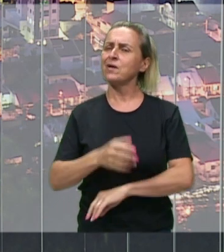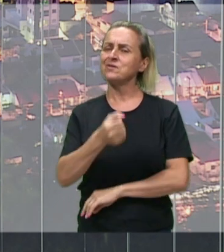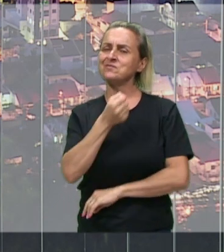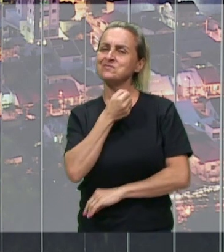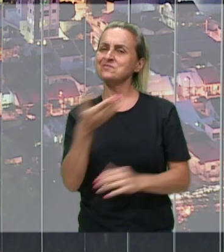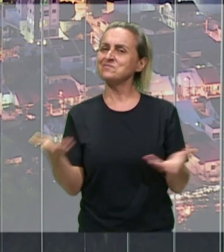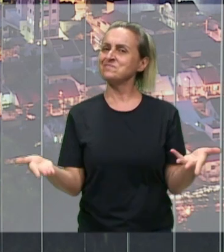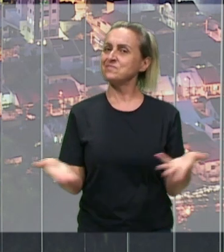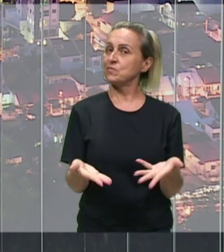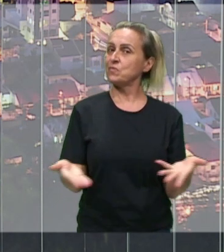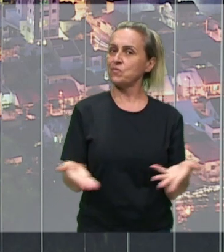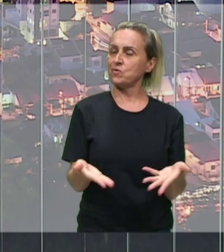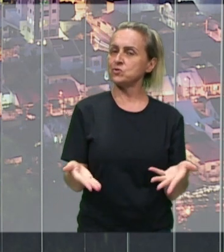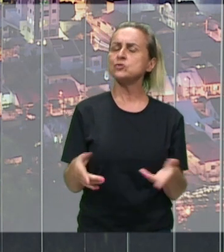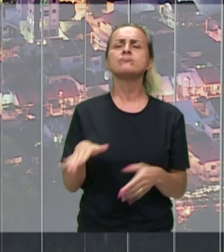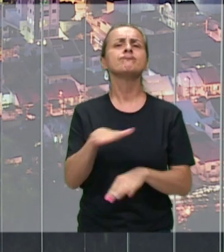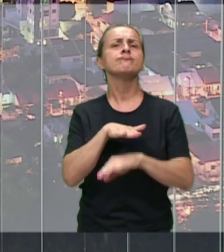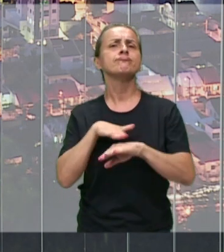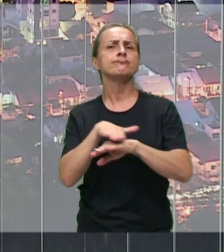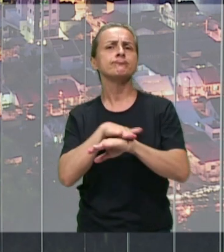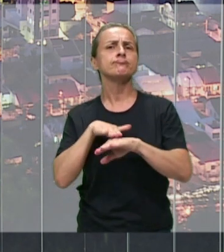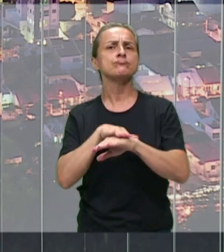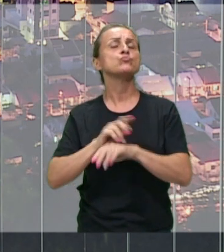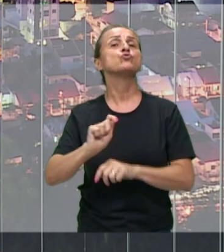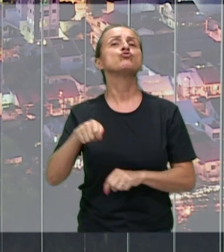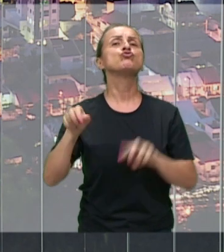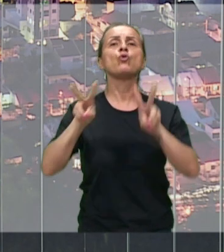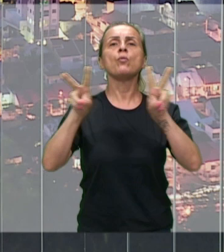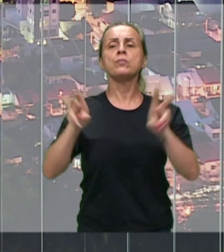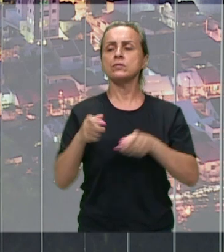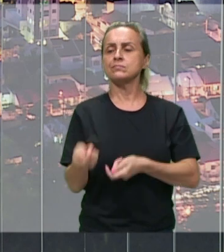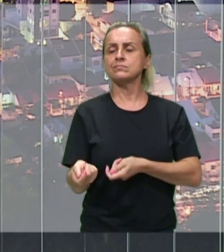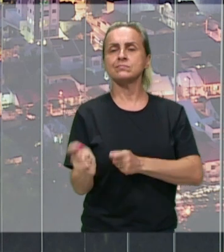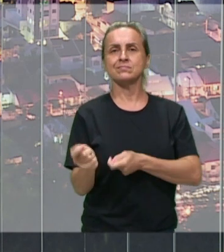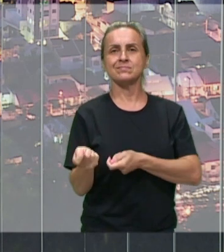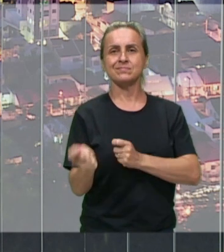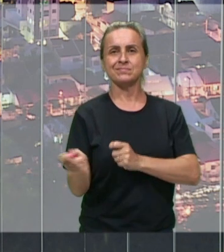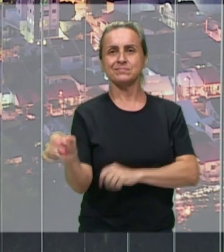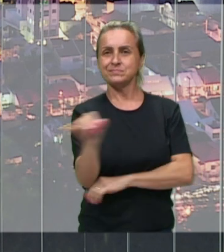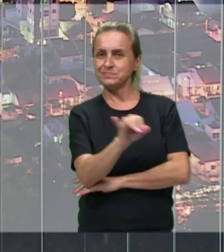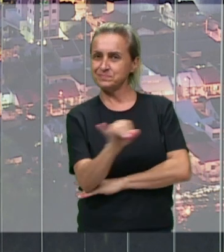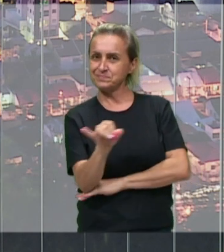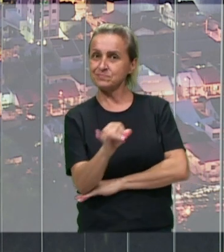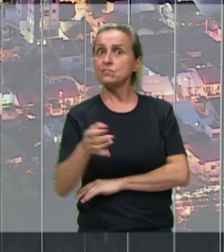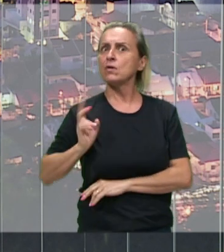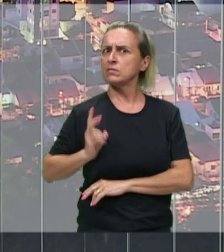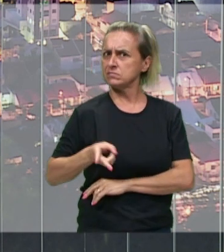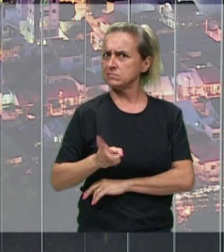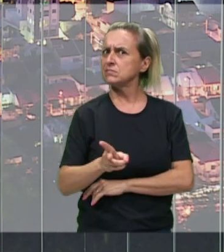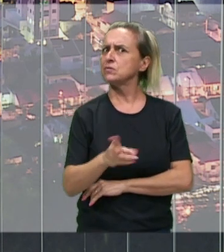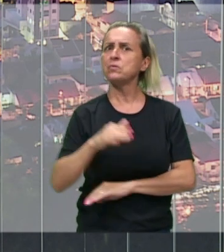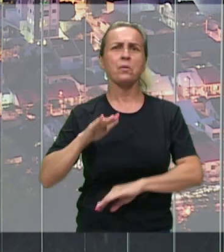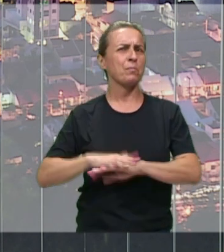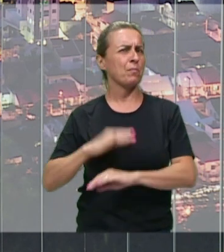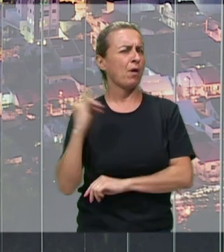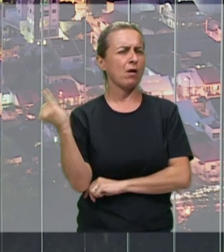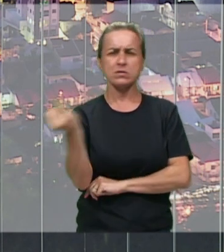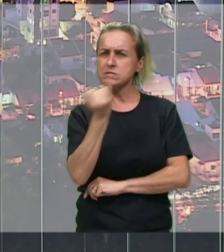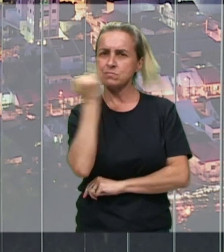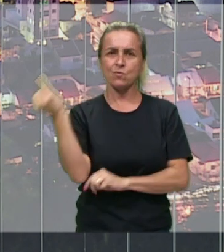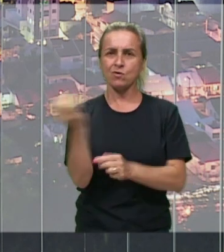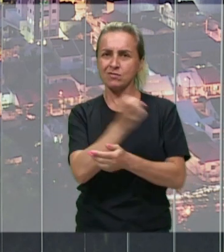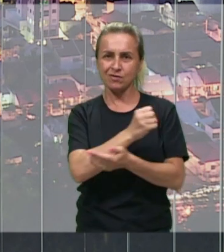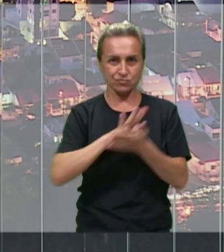Aberta. E hoje nós iremos conversar sobre a pesca de Itajaí, que continua sendo uma das mais importantes